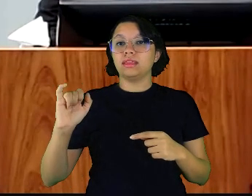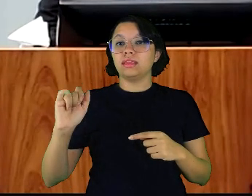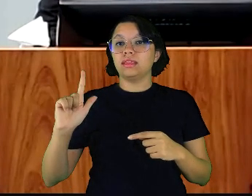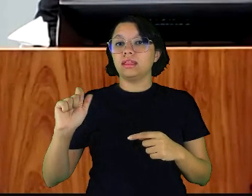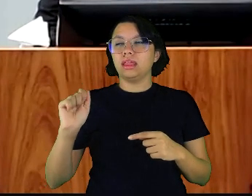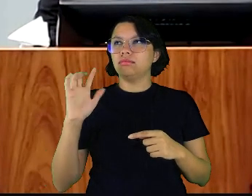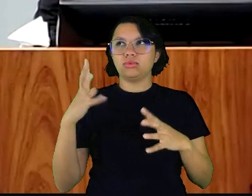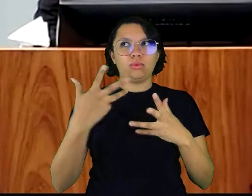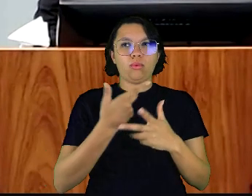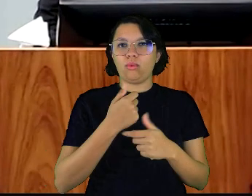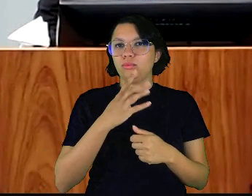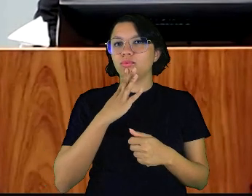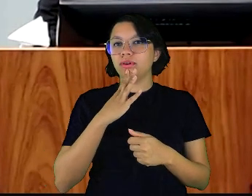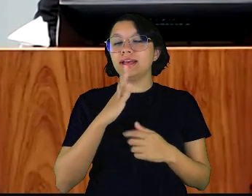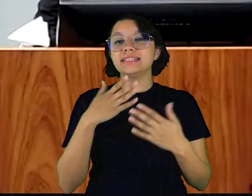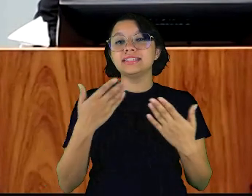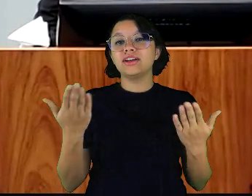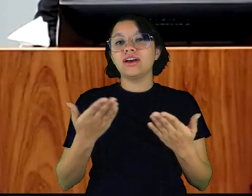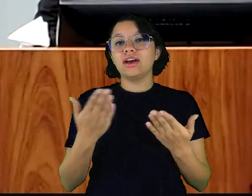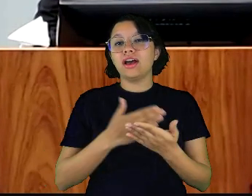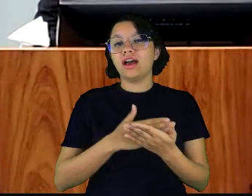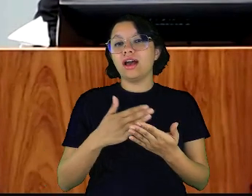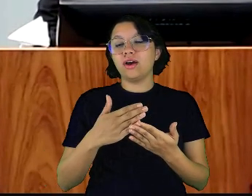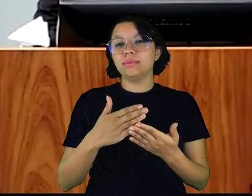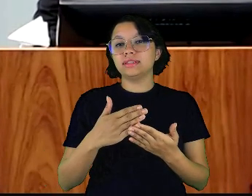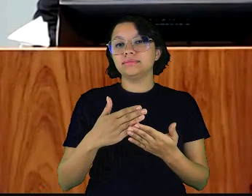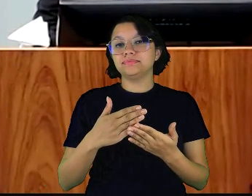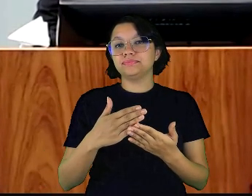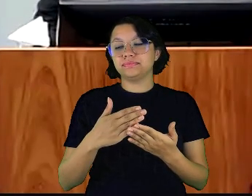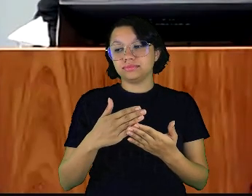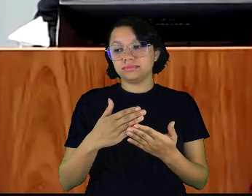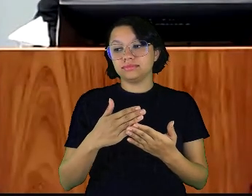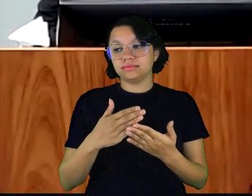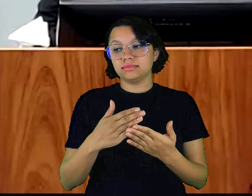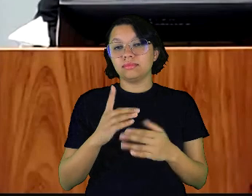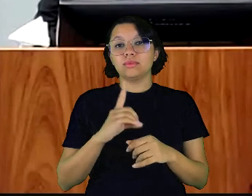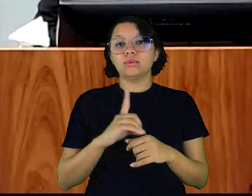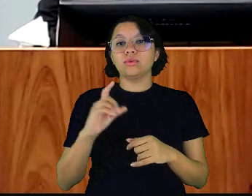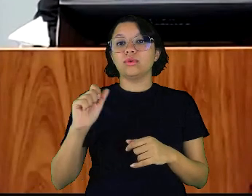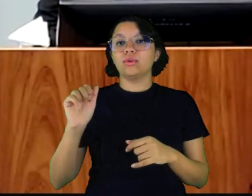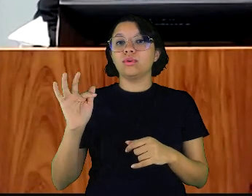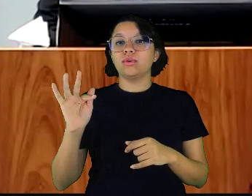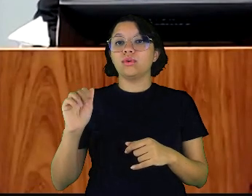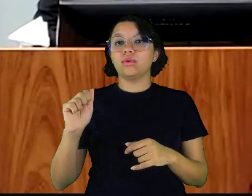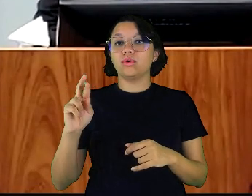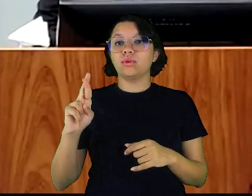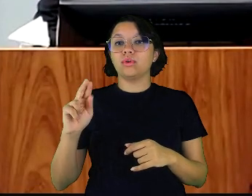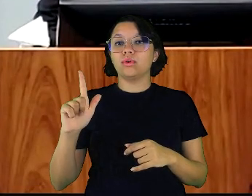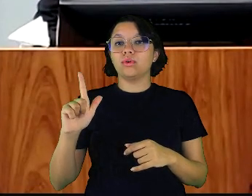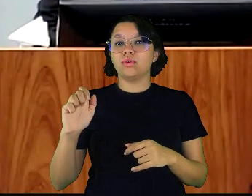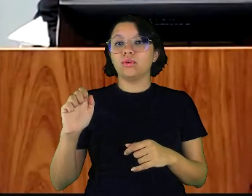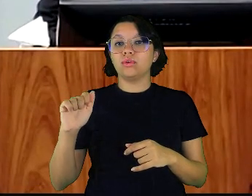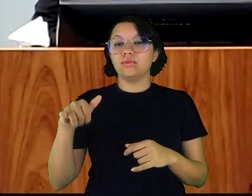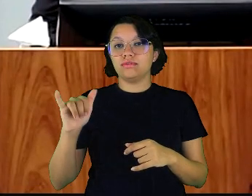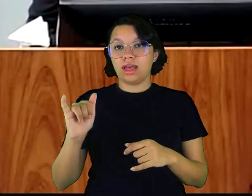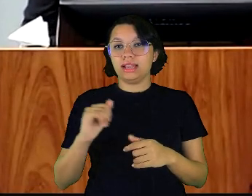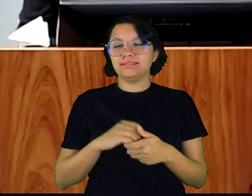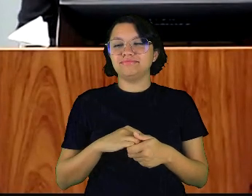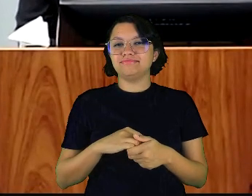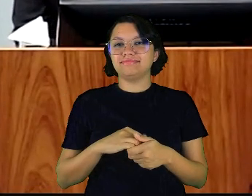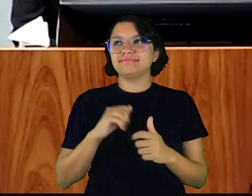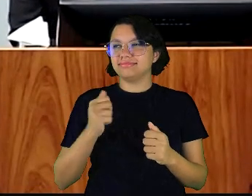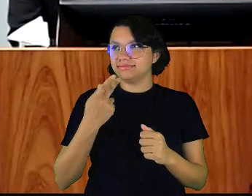todos. Pois então eu passo a palavra para iniciar para o Dr. Farley, e tem a palavra, excelente.